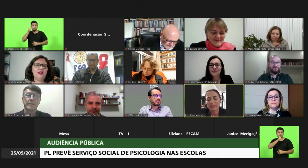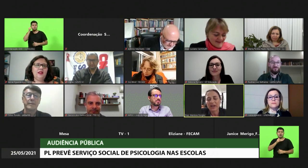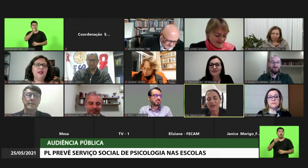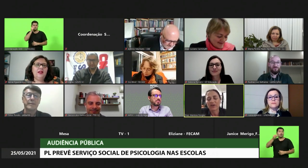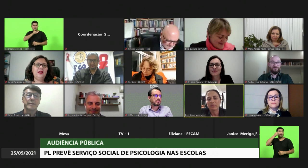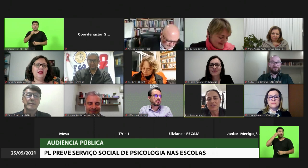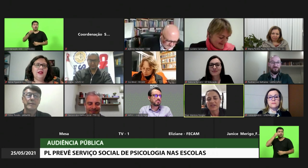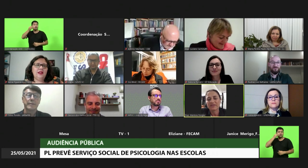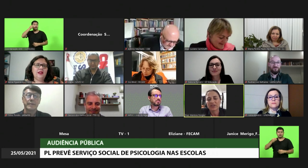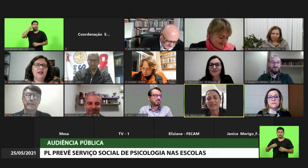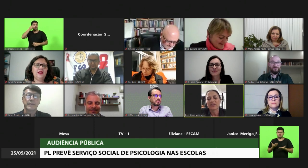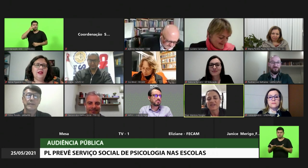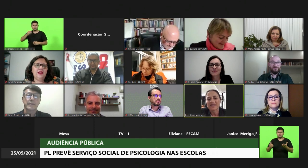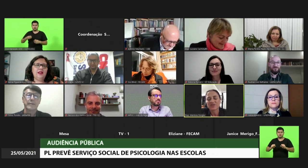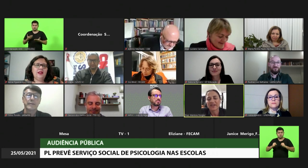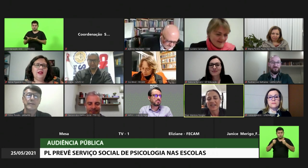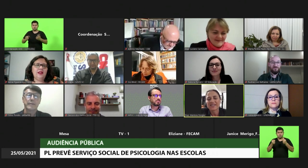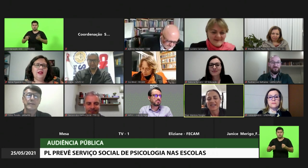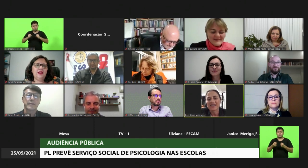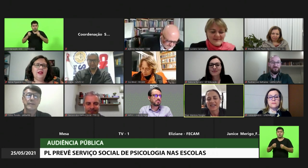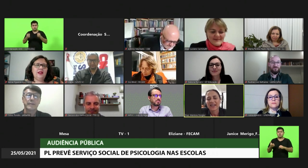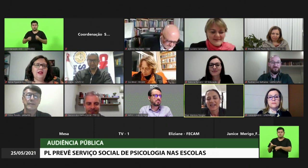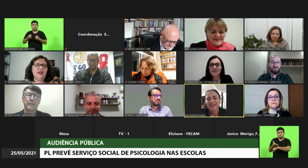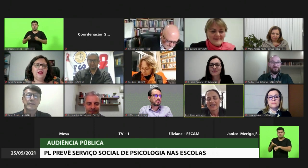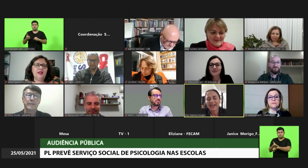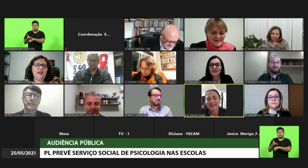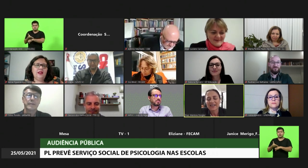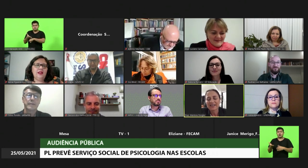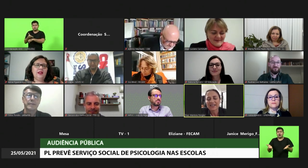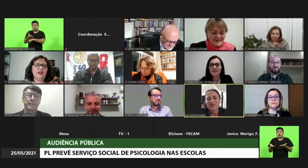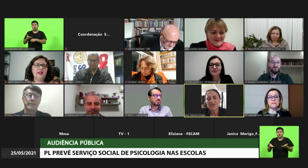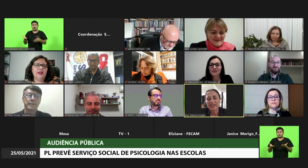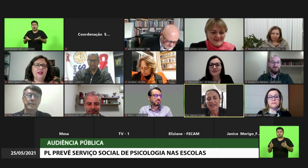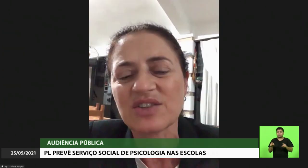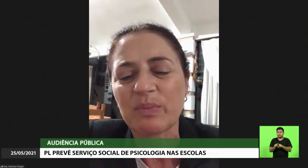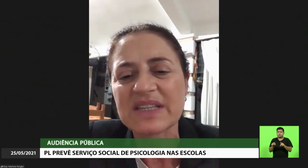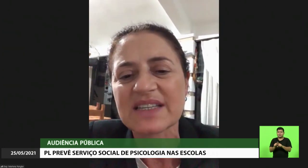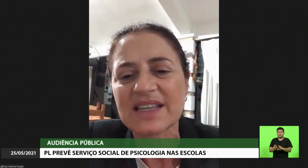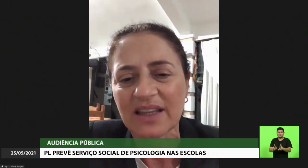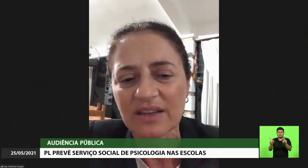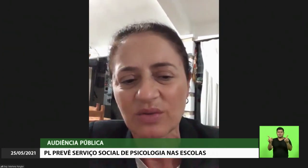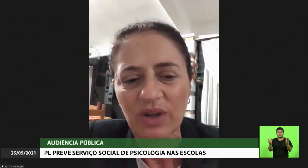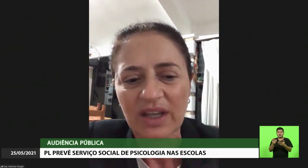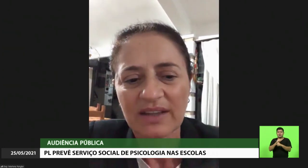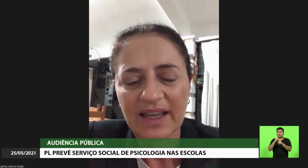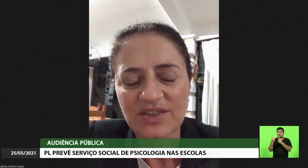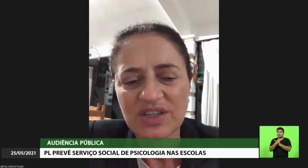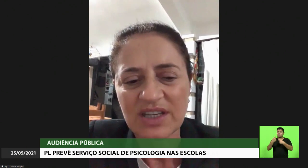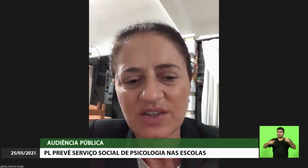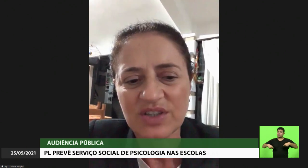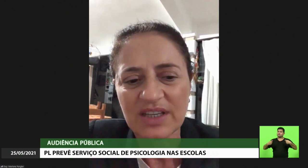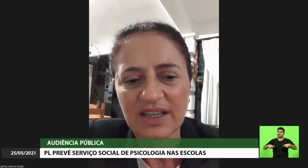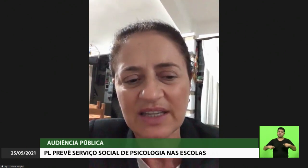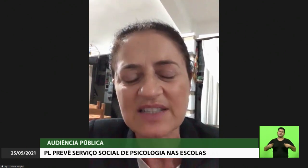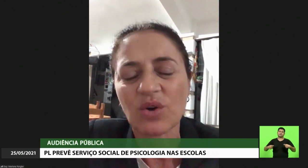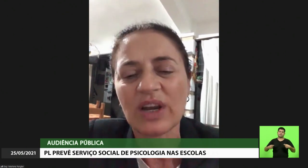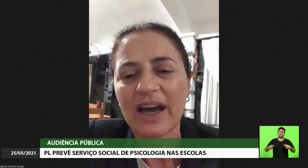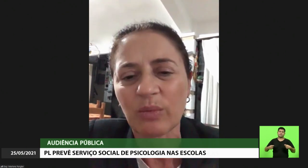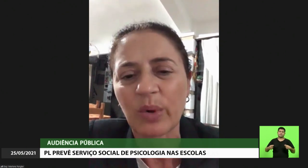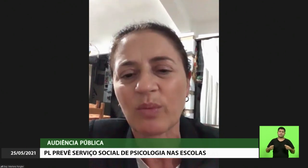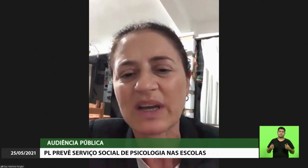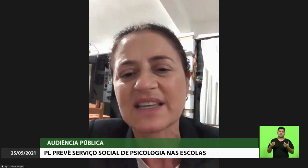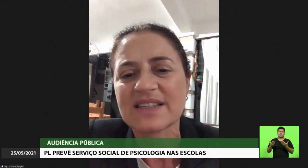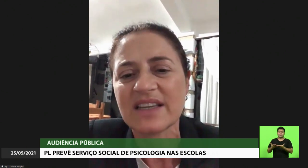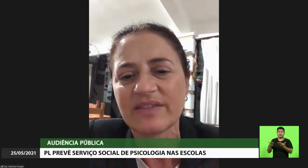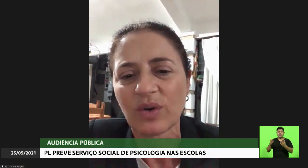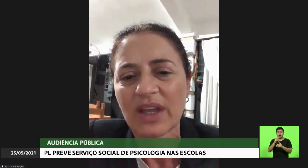nossa parte da melhor forma possível e tentando fazer a diferença nessa sociedade que precisa tanto, né, desse